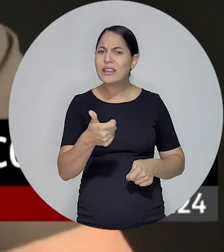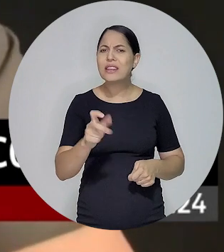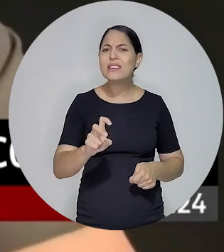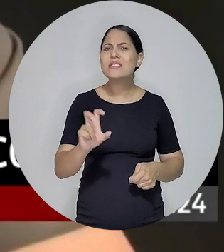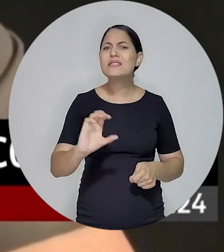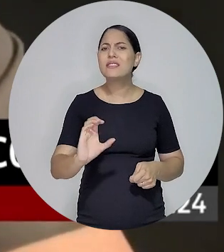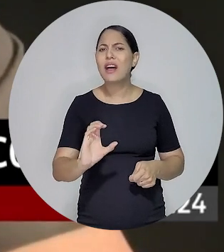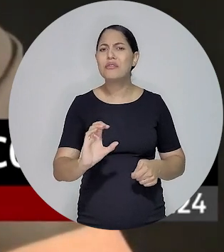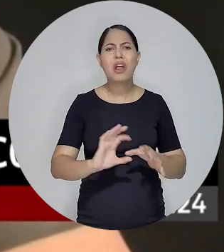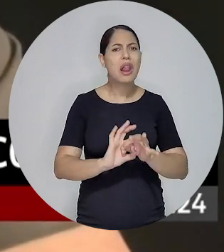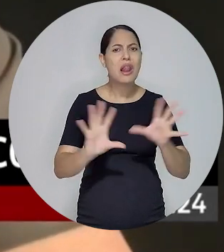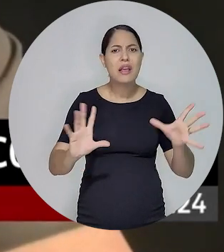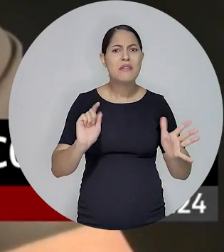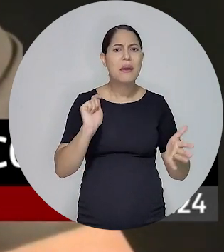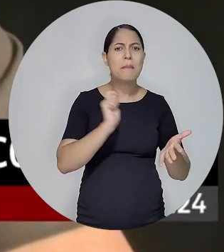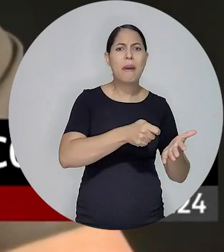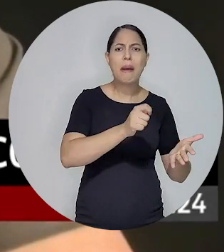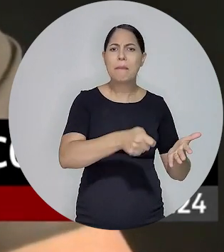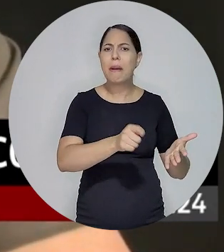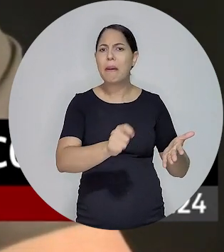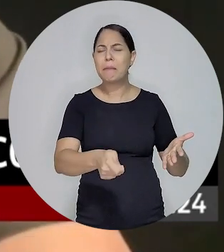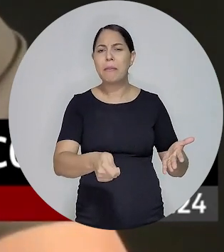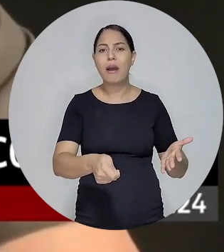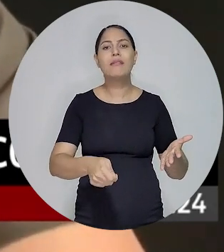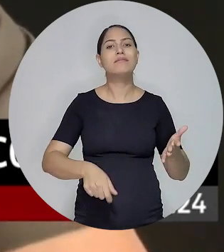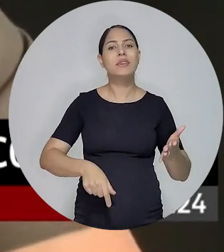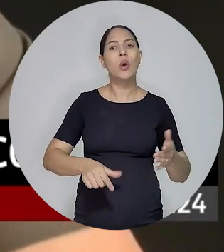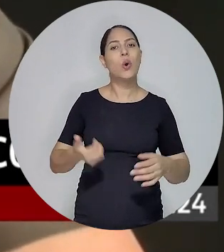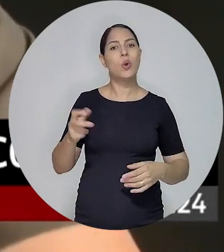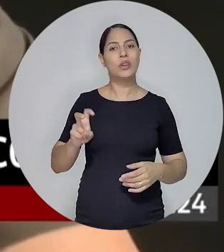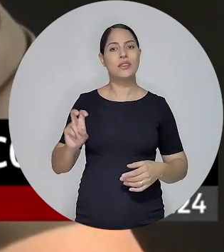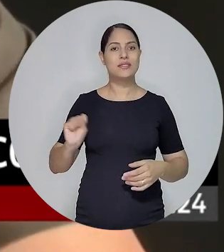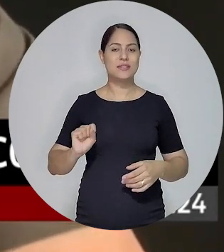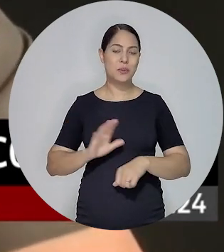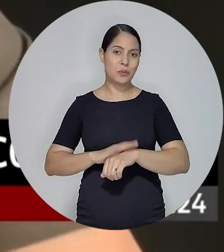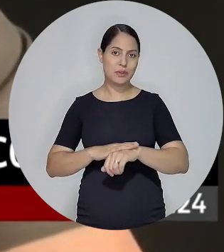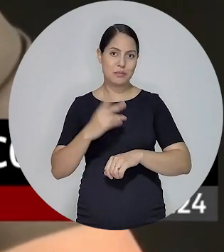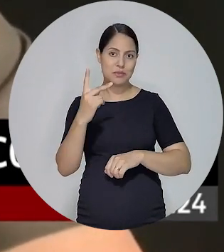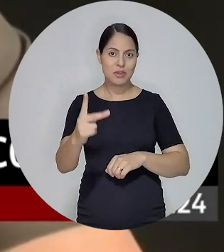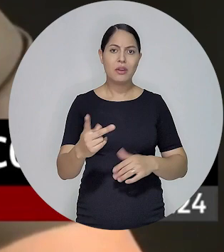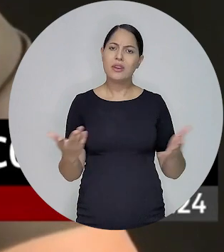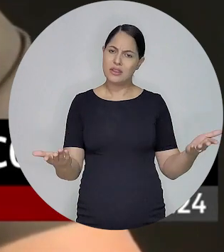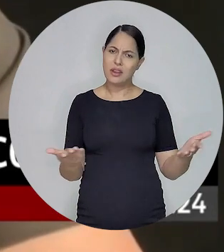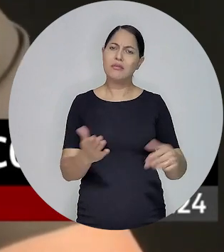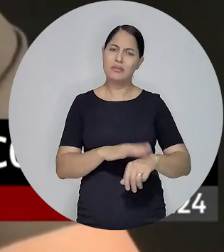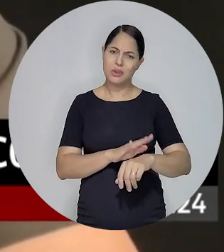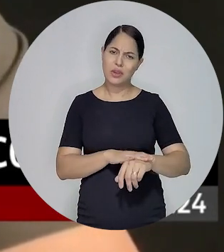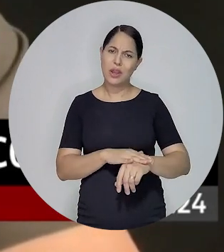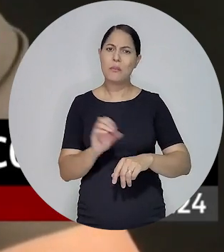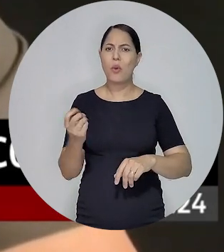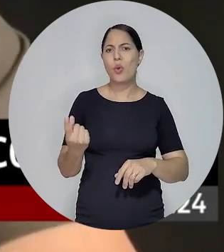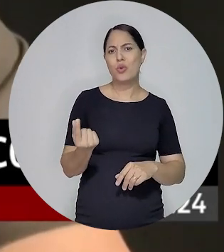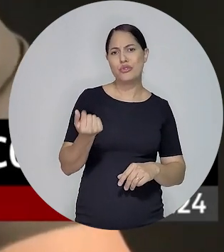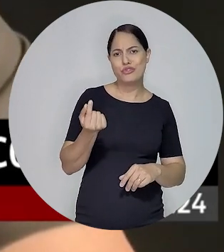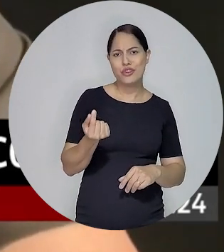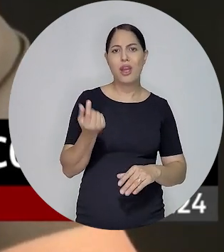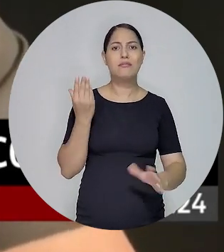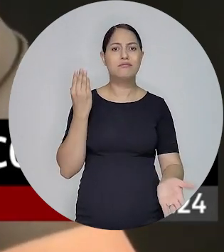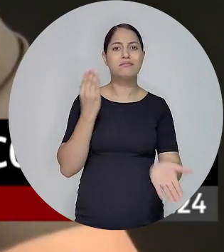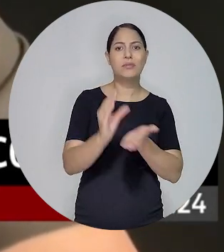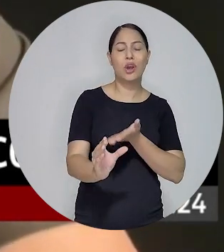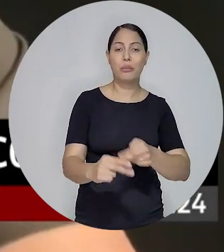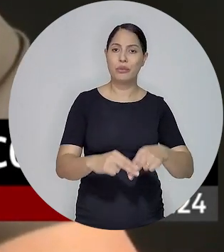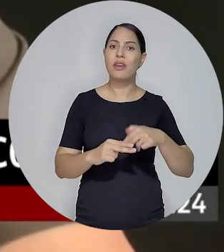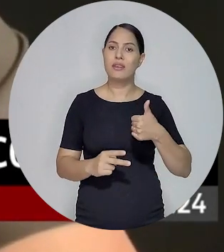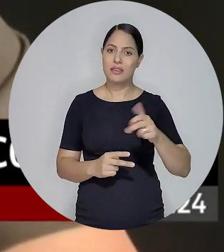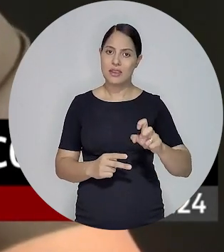reais, 15 centavos que seja para fazer uma doação. Algum 15 todo mundo tem, e a gente gostaria de pedir que doe esse